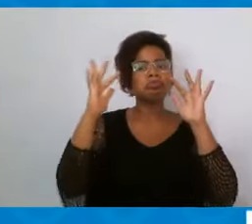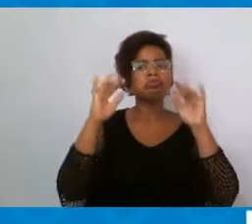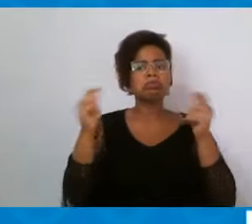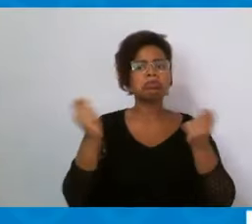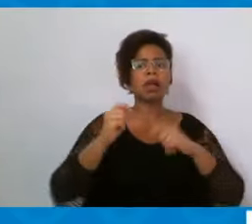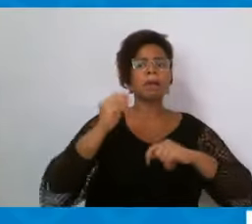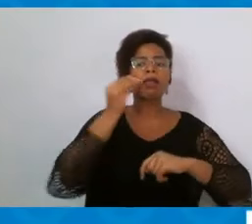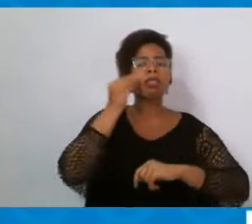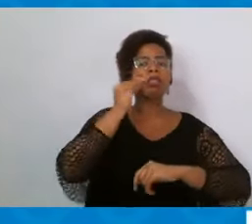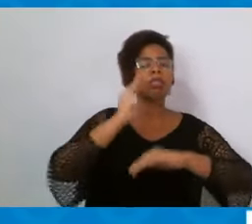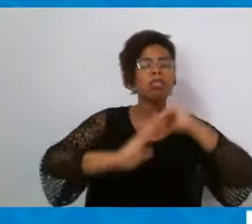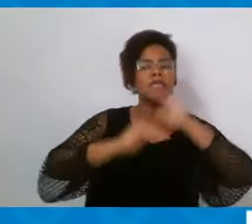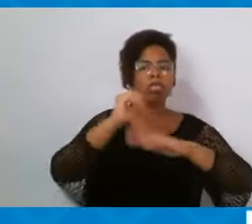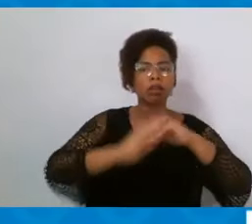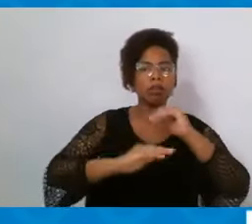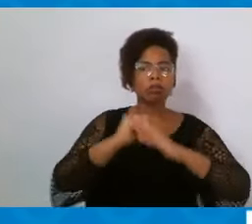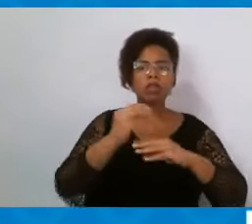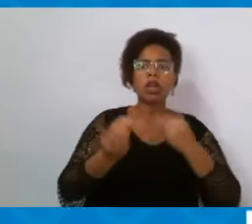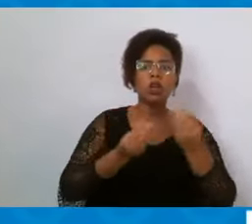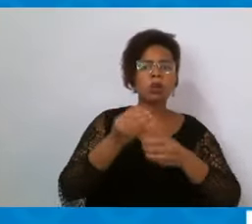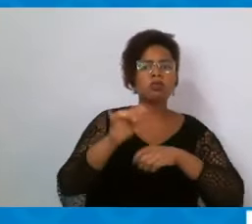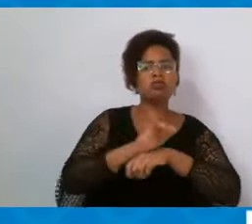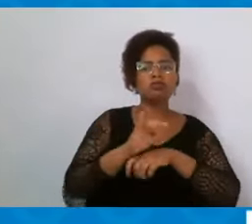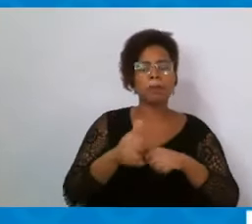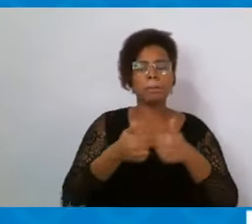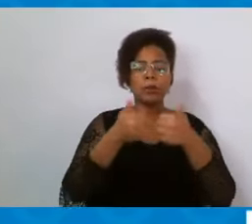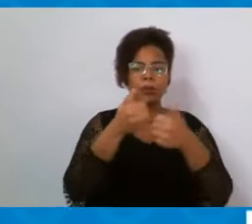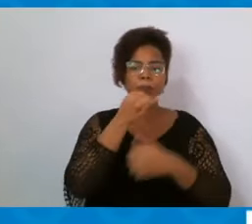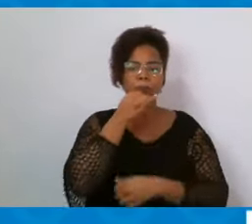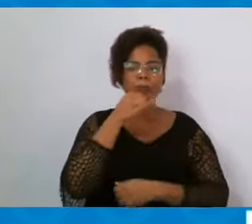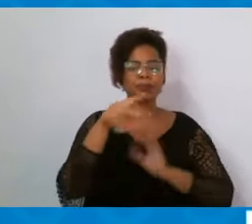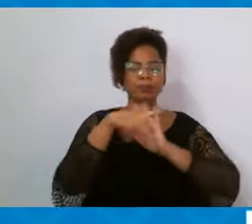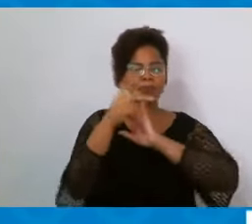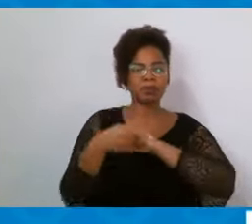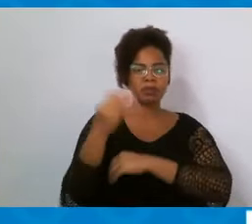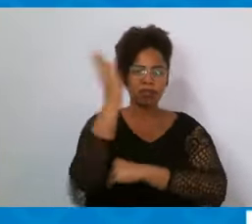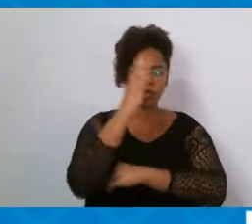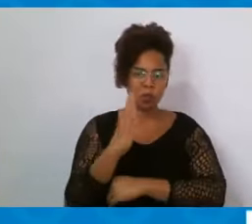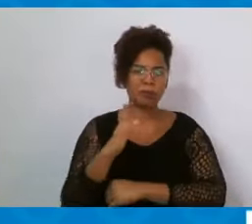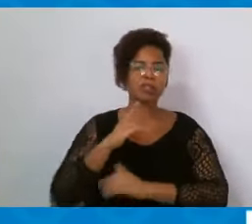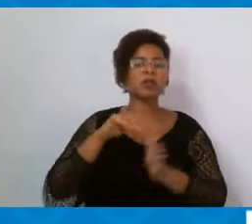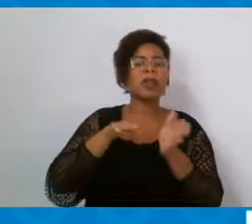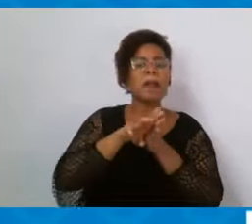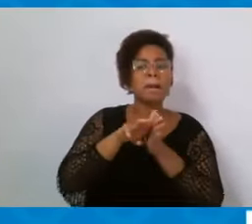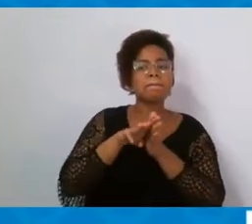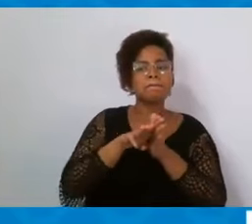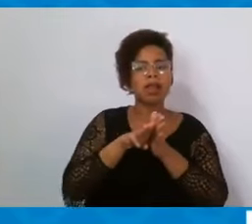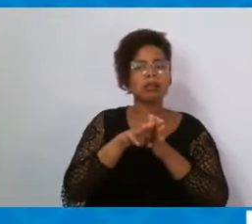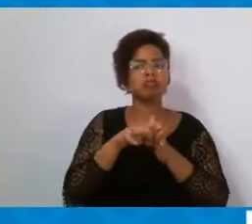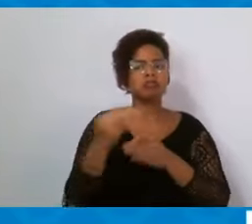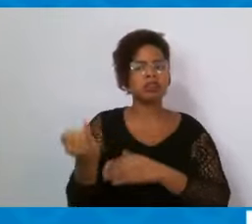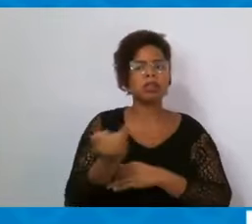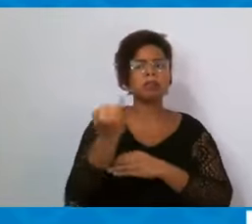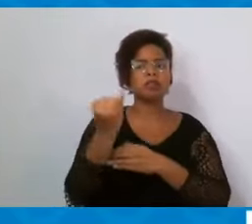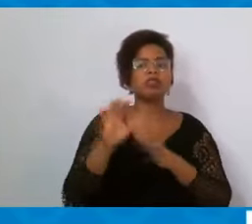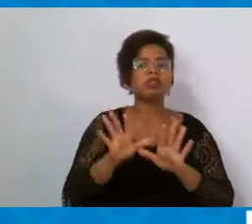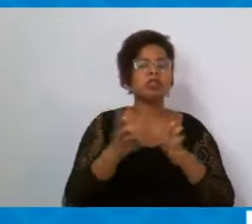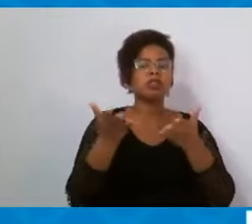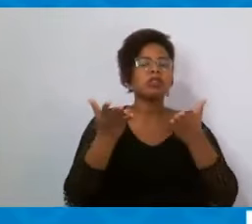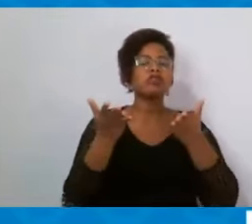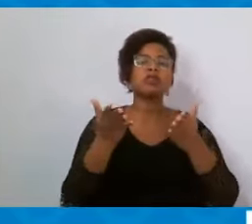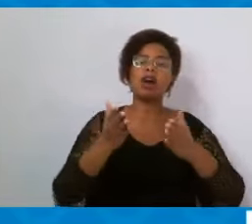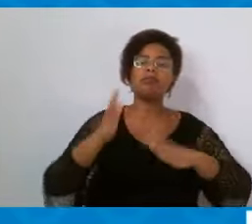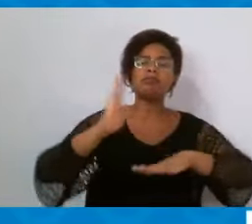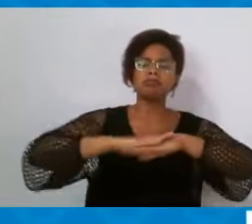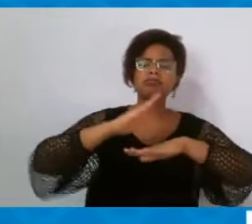brasileiro, é muito necessário a gente também ter aprendizado na prática, porque na prática a gente consegue aprender visualmente observando aquilo e praticando